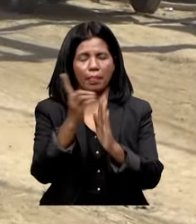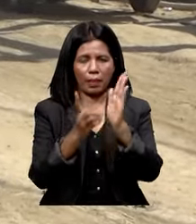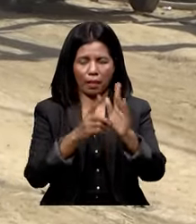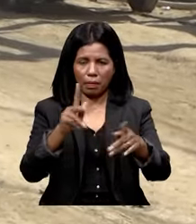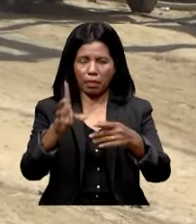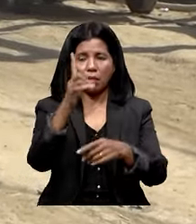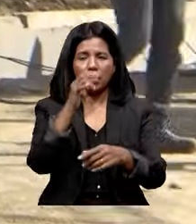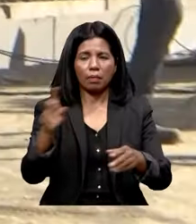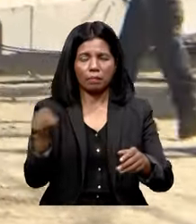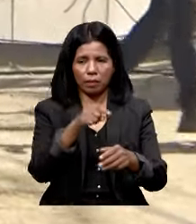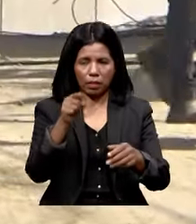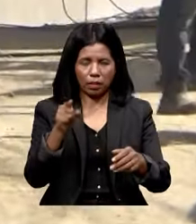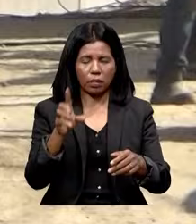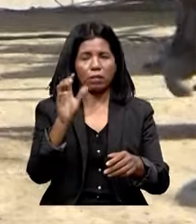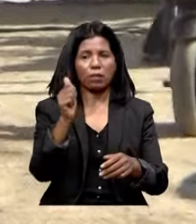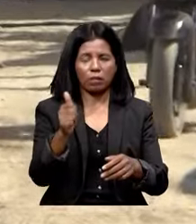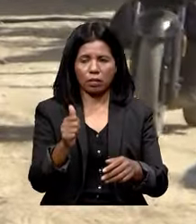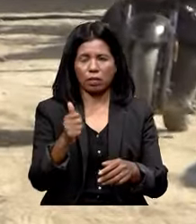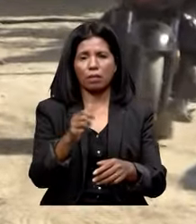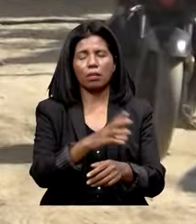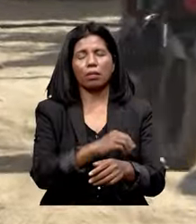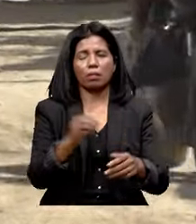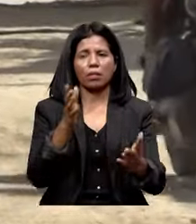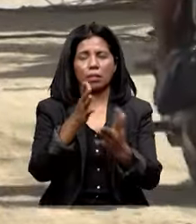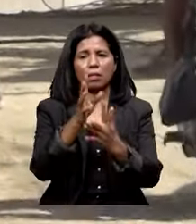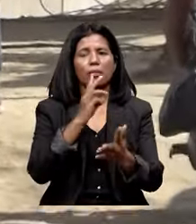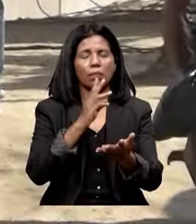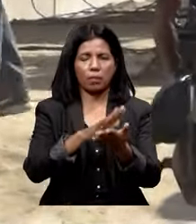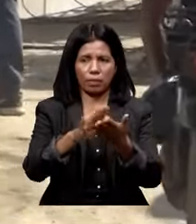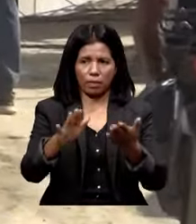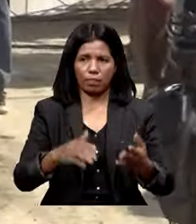Lili, por cento se anulo, macacê suona, babemos, rodiag. Abraão Amaral, diamen.